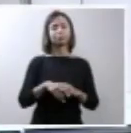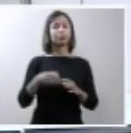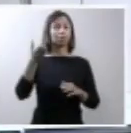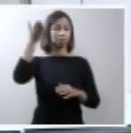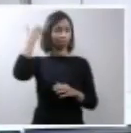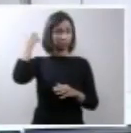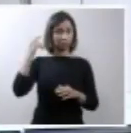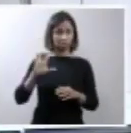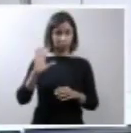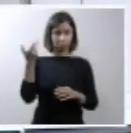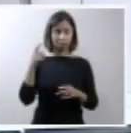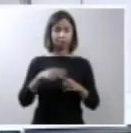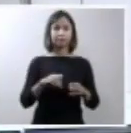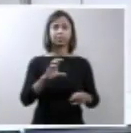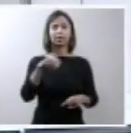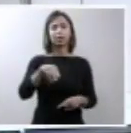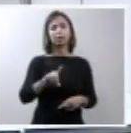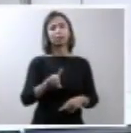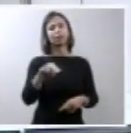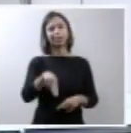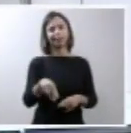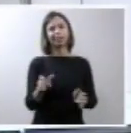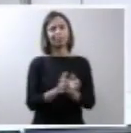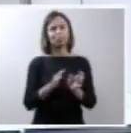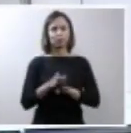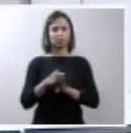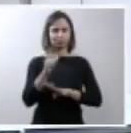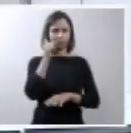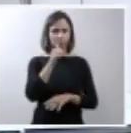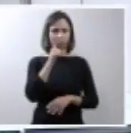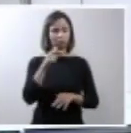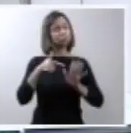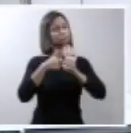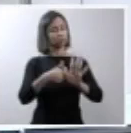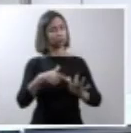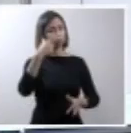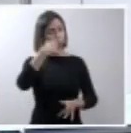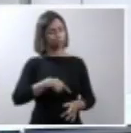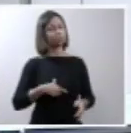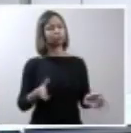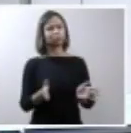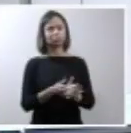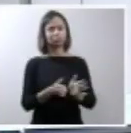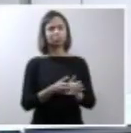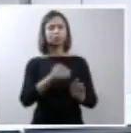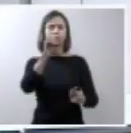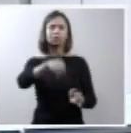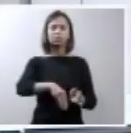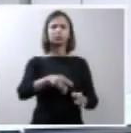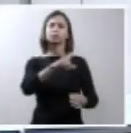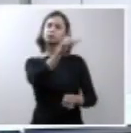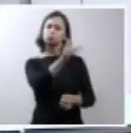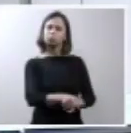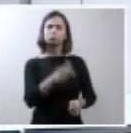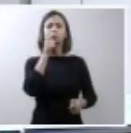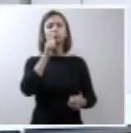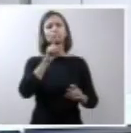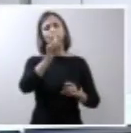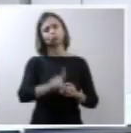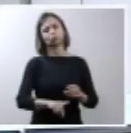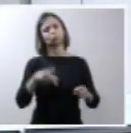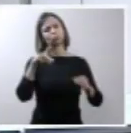anencéfalo naquela ocasião o CNM manifestou sua posição é direito das mulheres